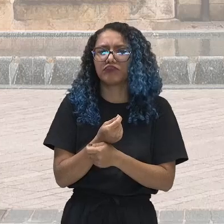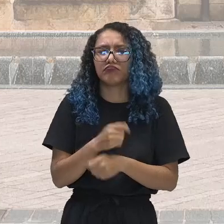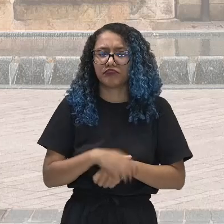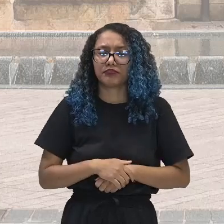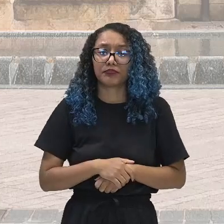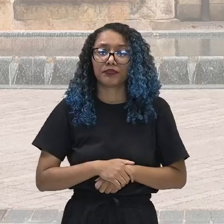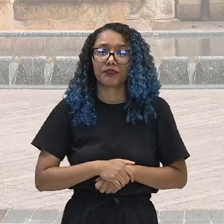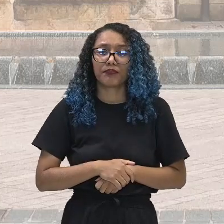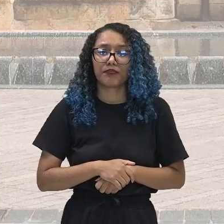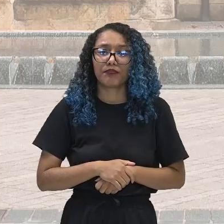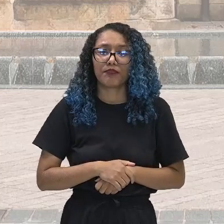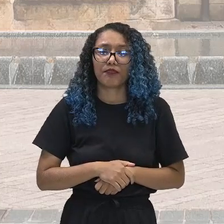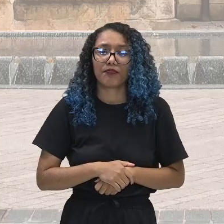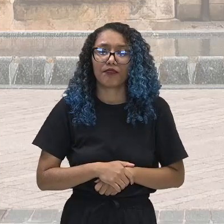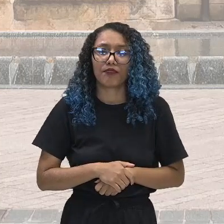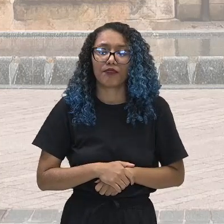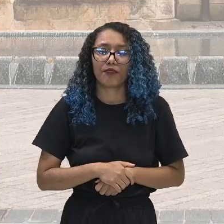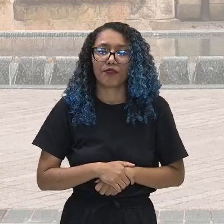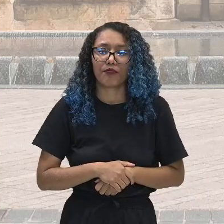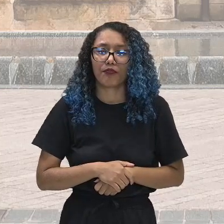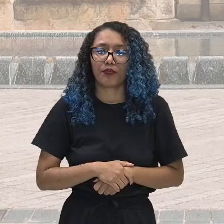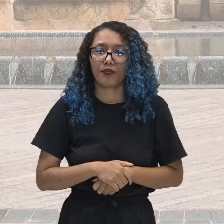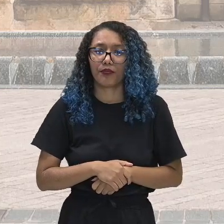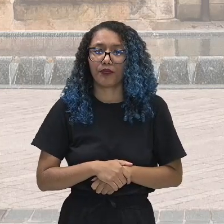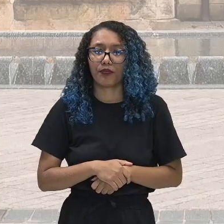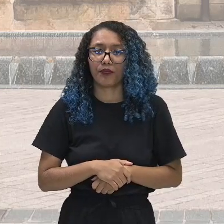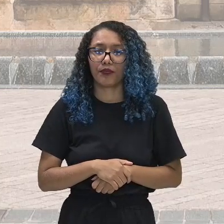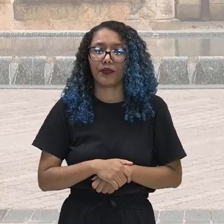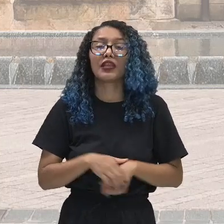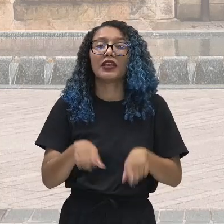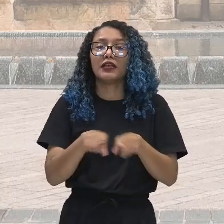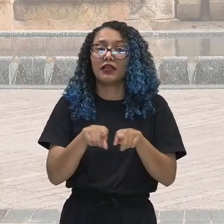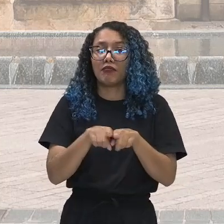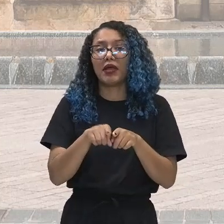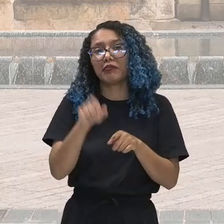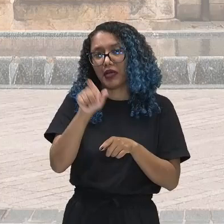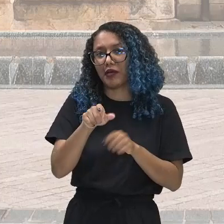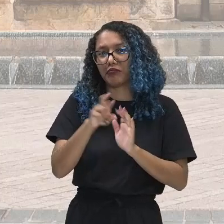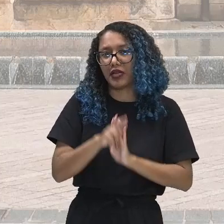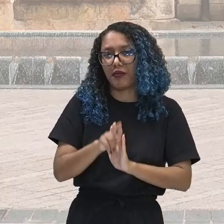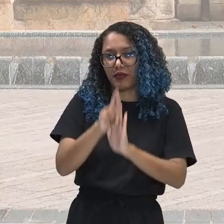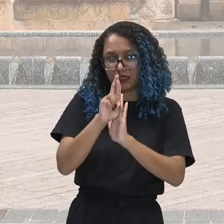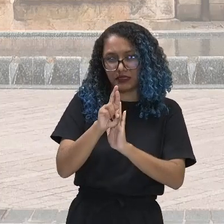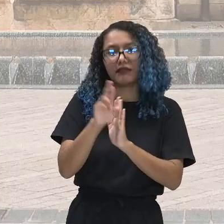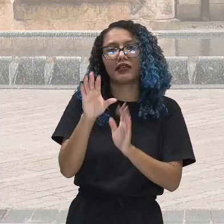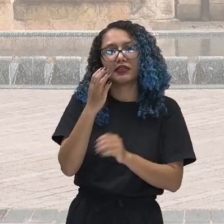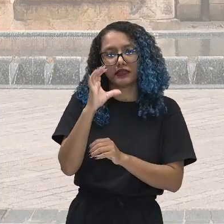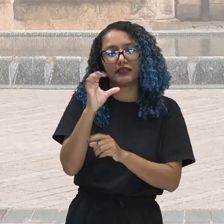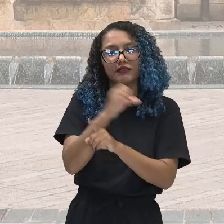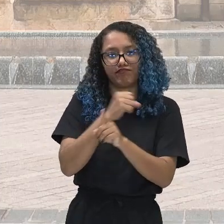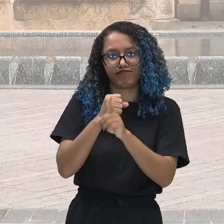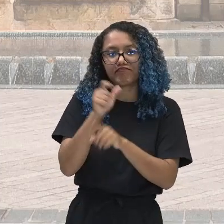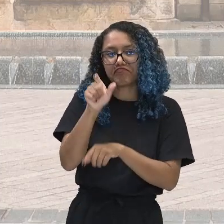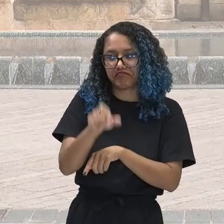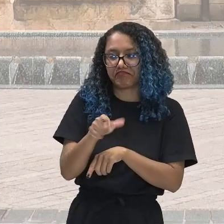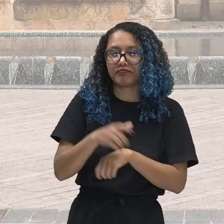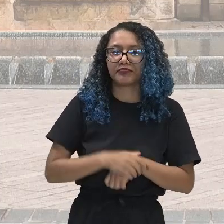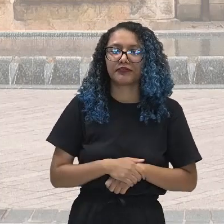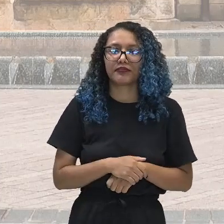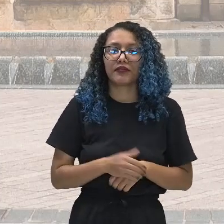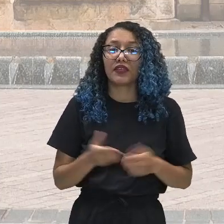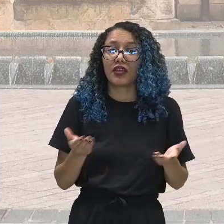é representativo para a ciência sociológica. Nesta aula, vamos conhecer